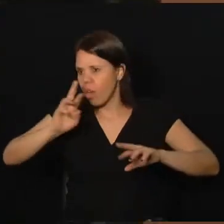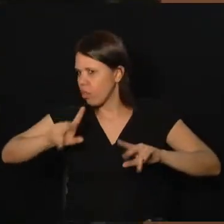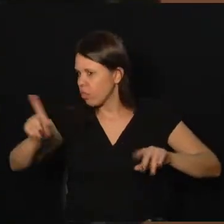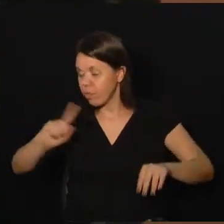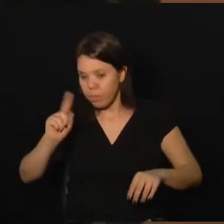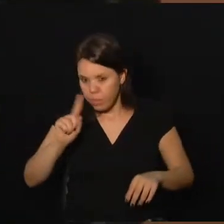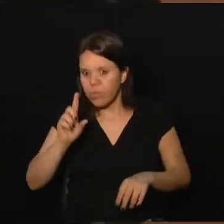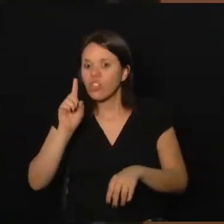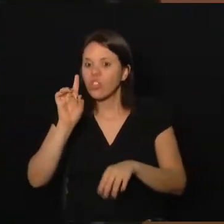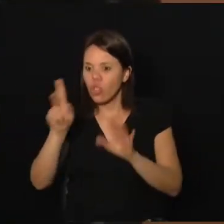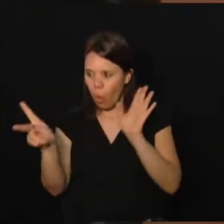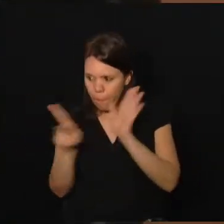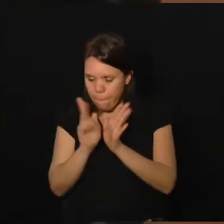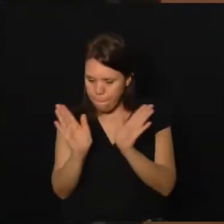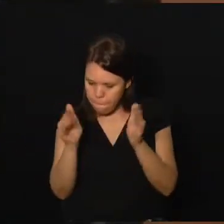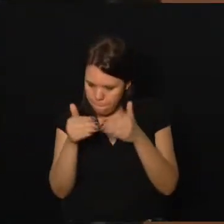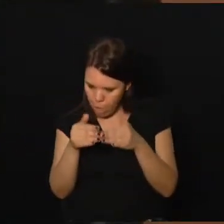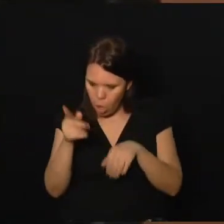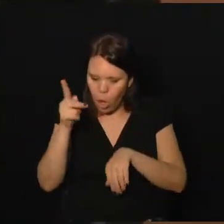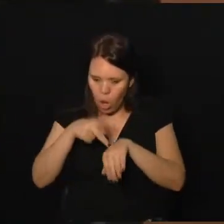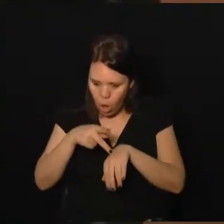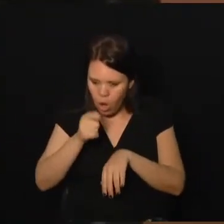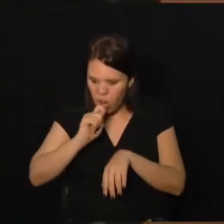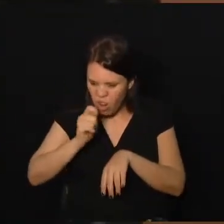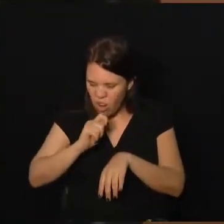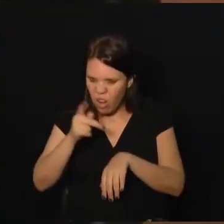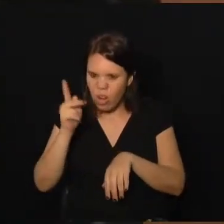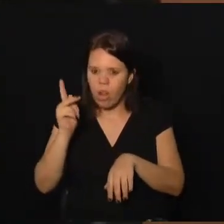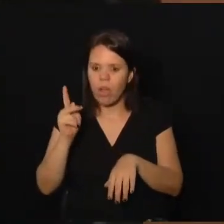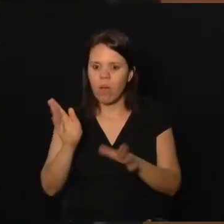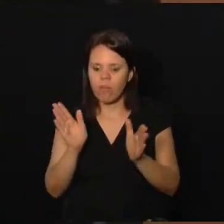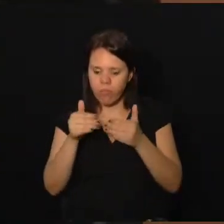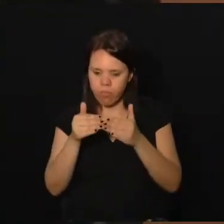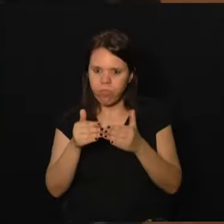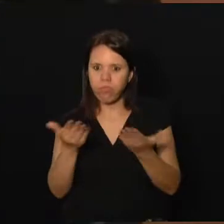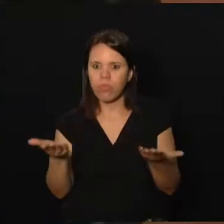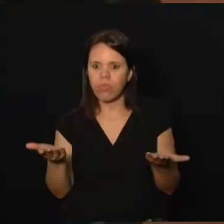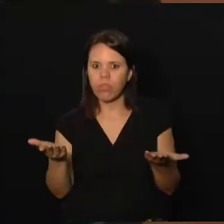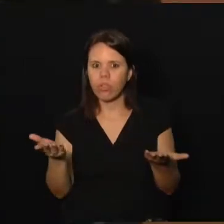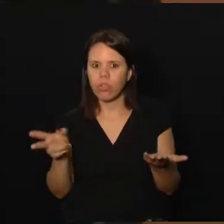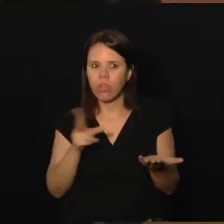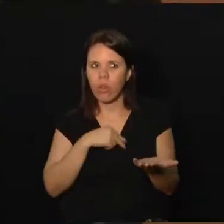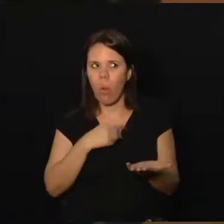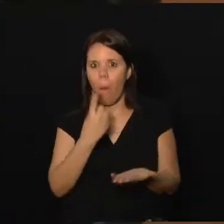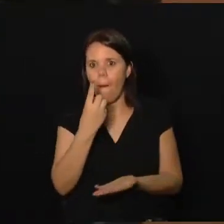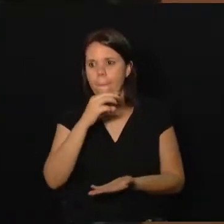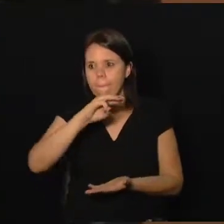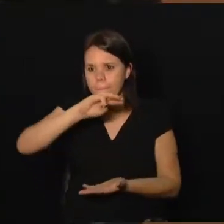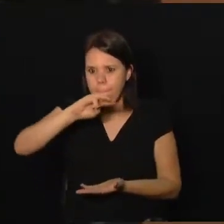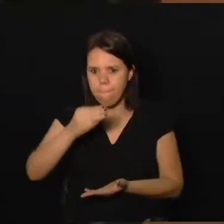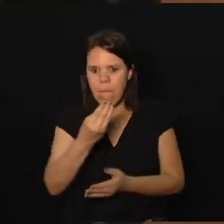Mas, refletindo sobre usuários de crack, se é 1,5 milhão média de pessoas, isso existe